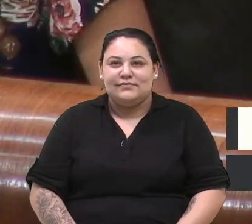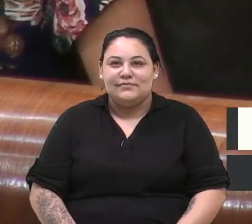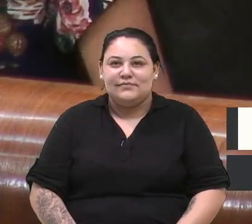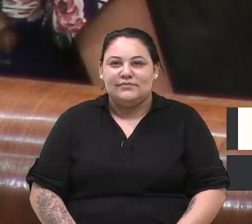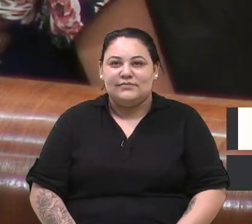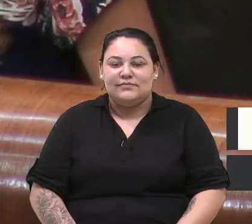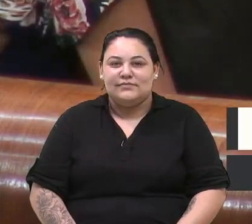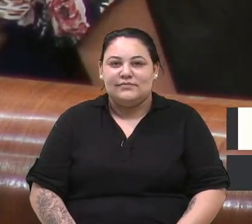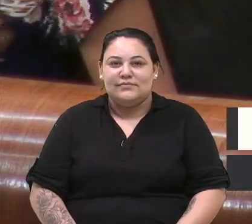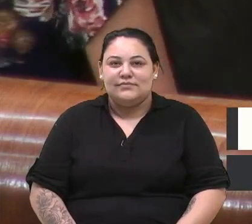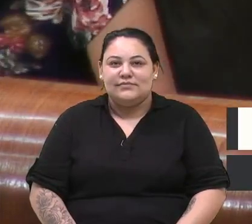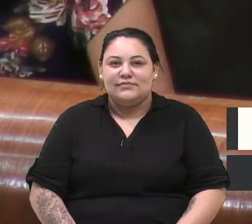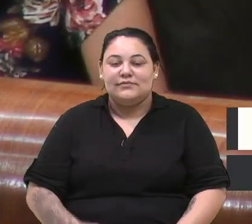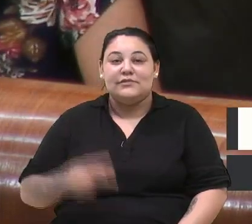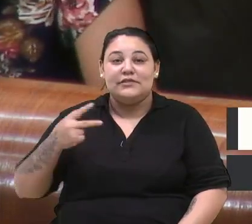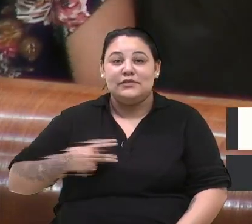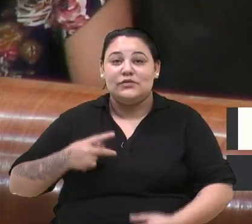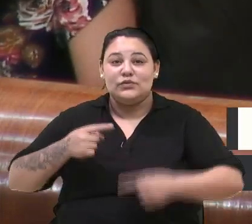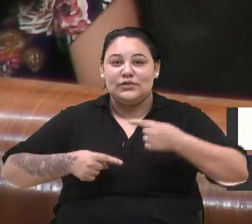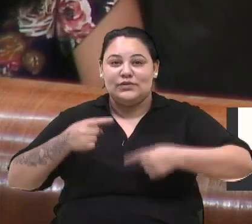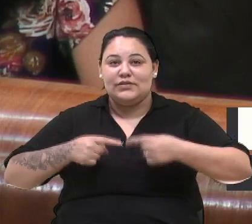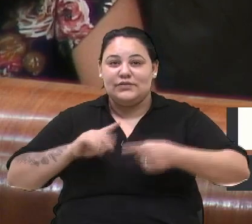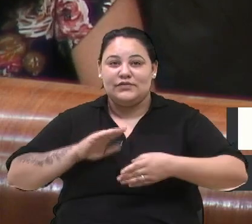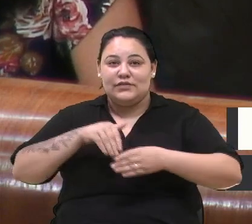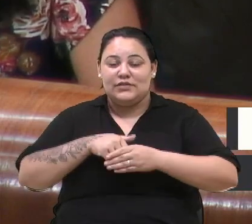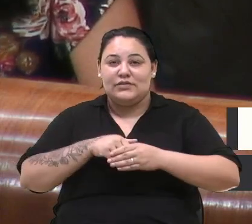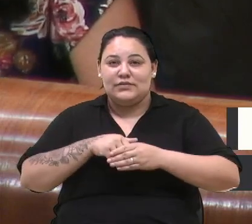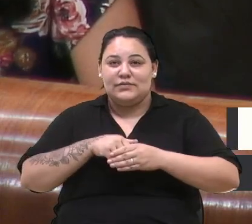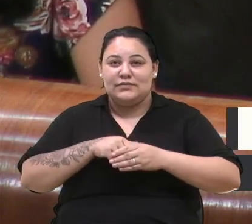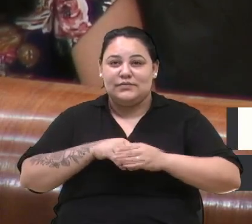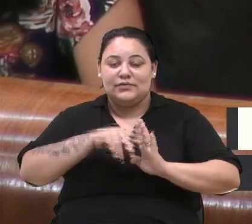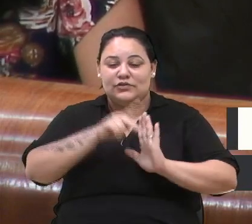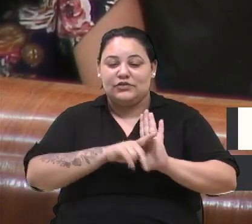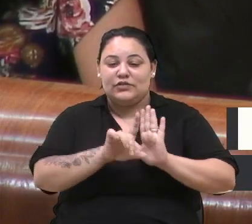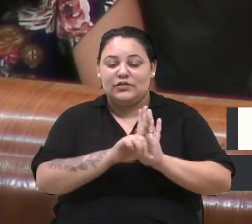em segunda discussão e votação, o projeto de lei